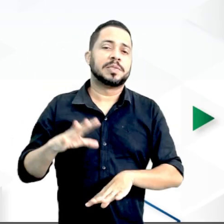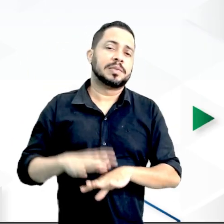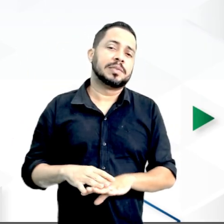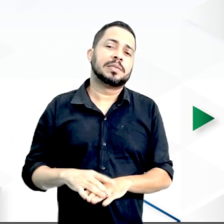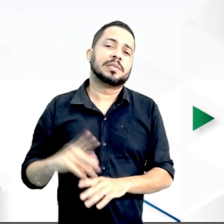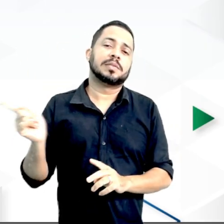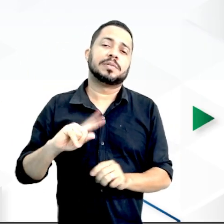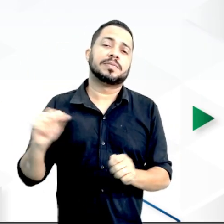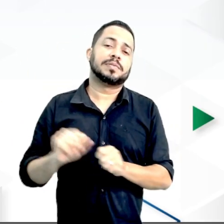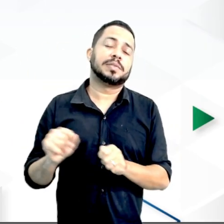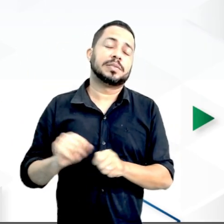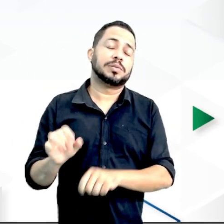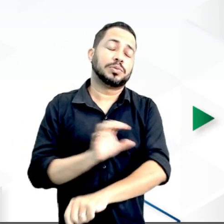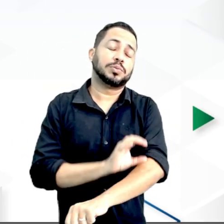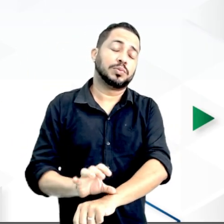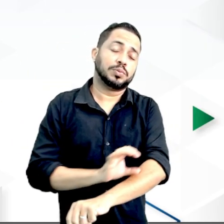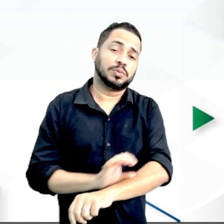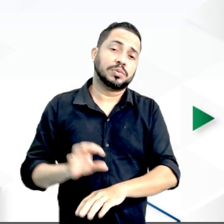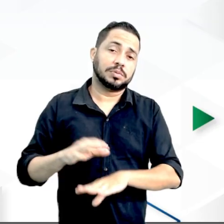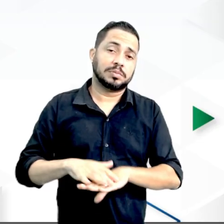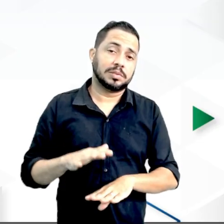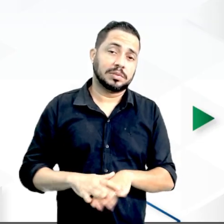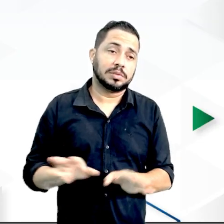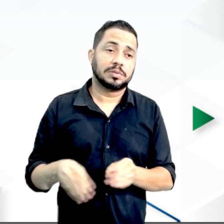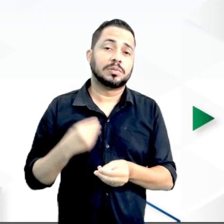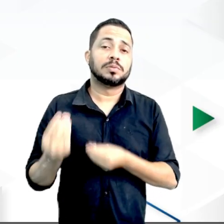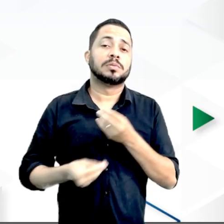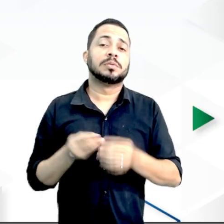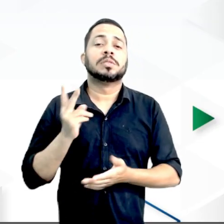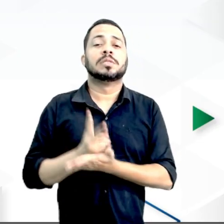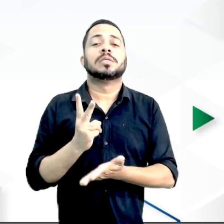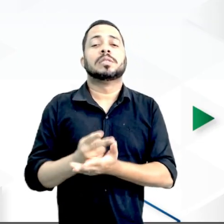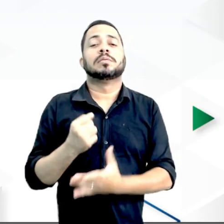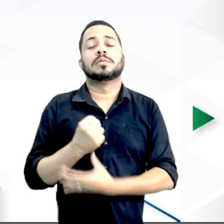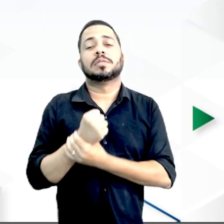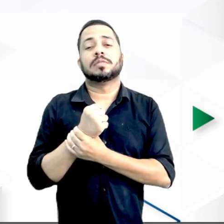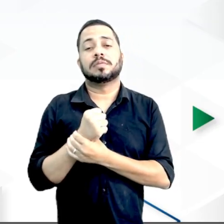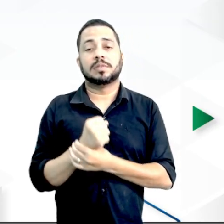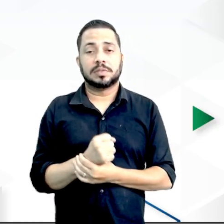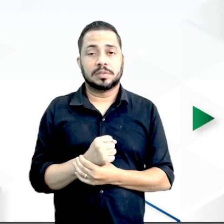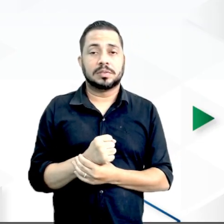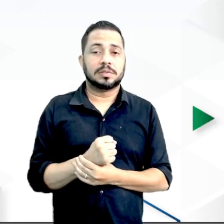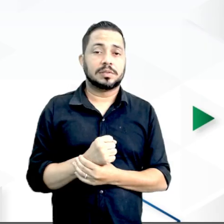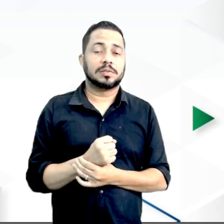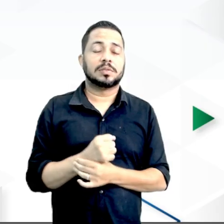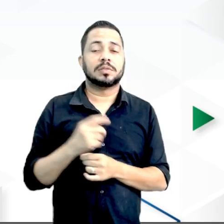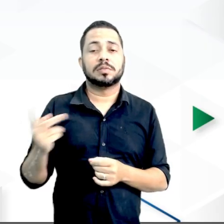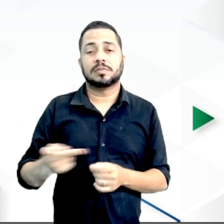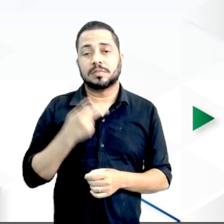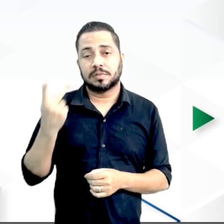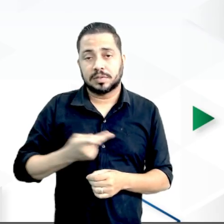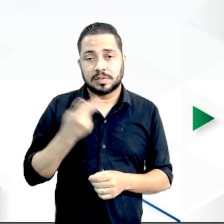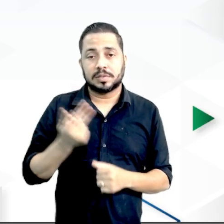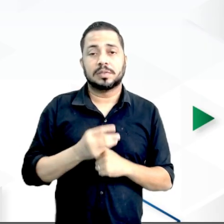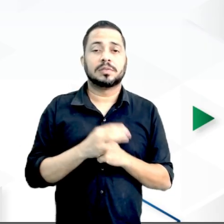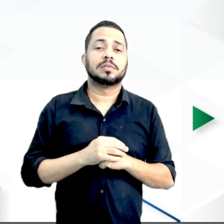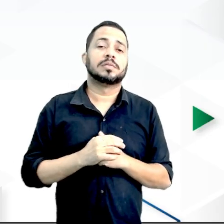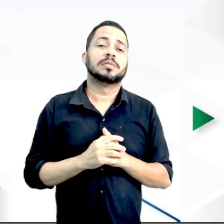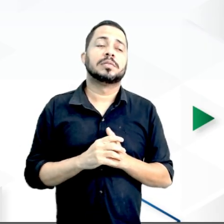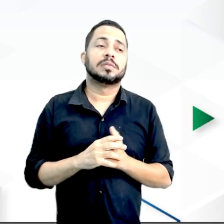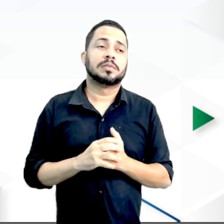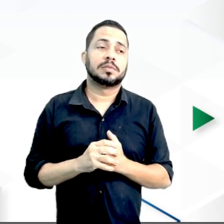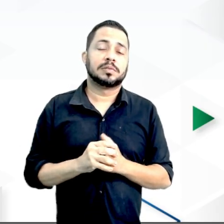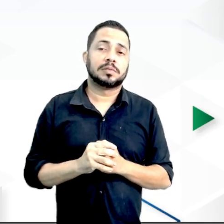não fez curso de matemática, mas como era um cara que sempre defendia em suas falácias,